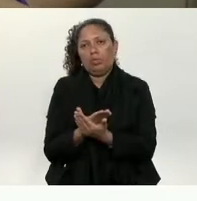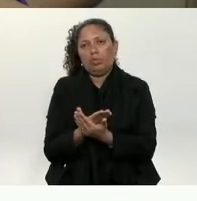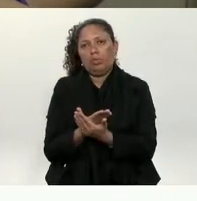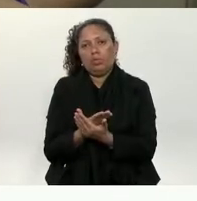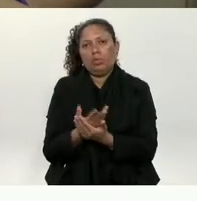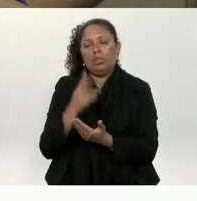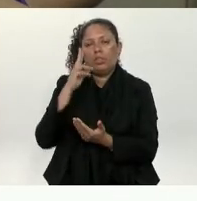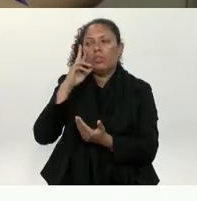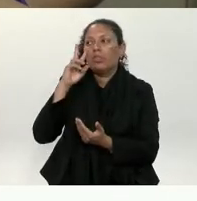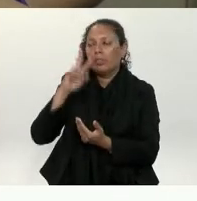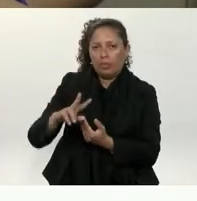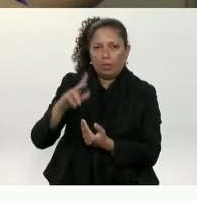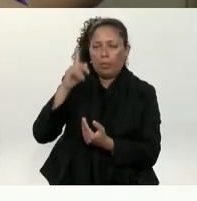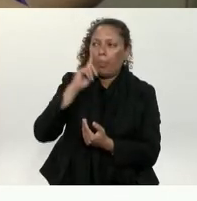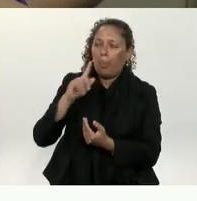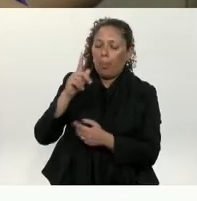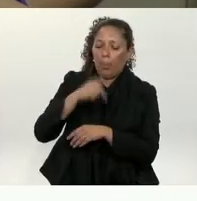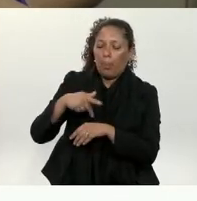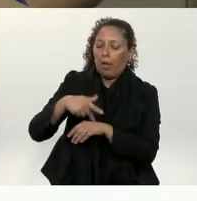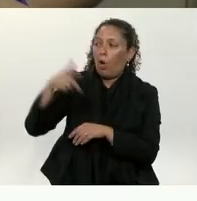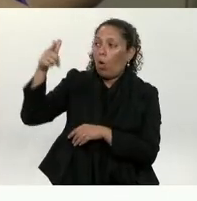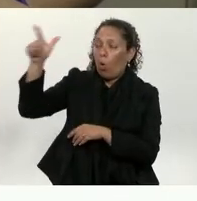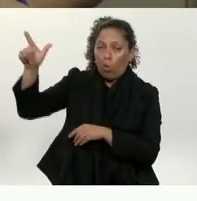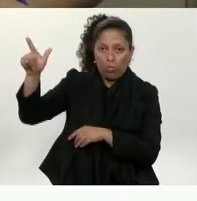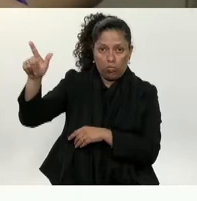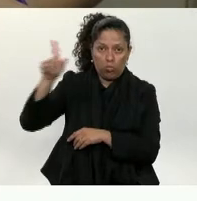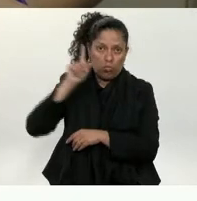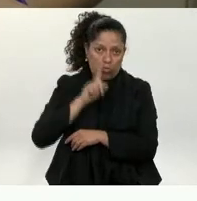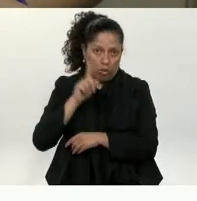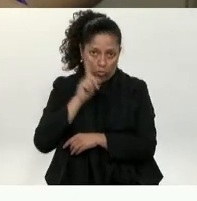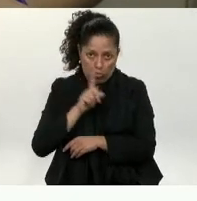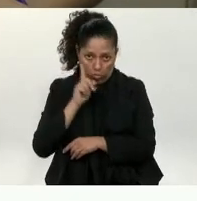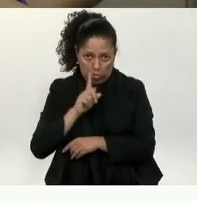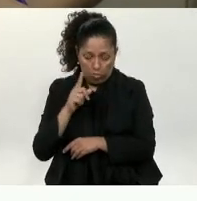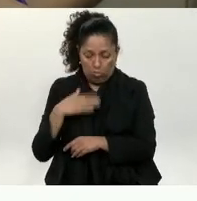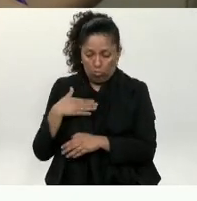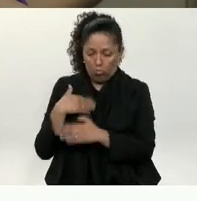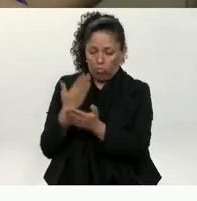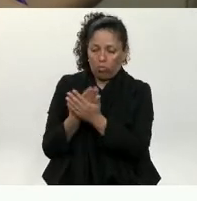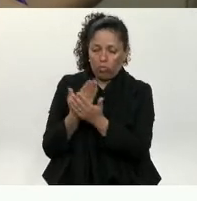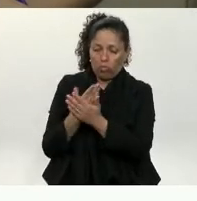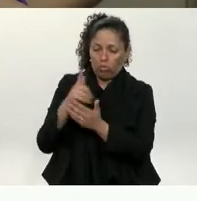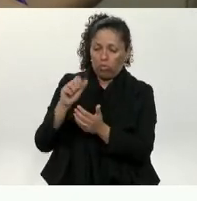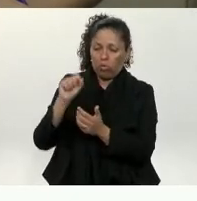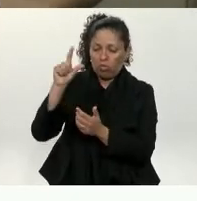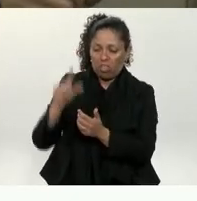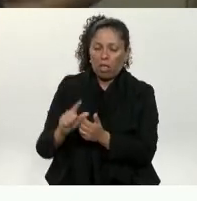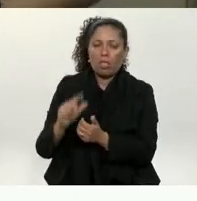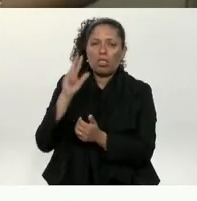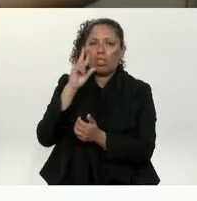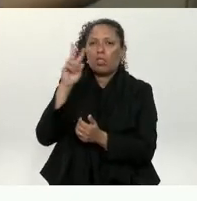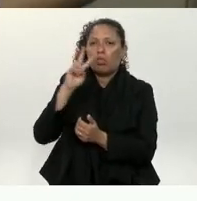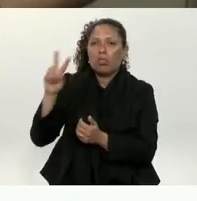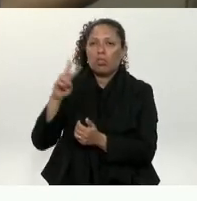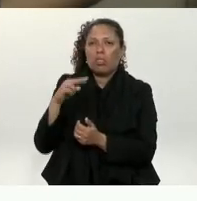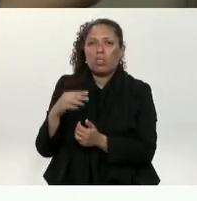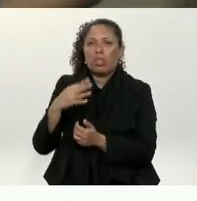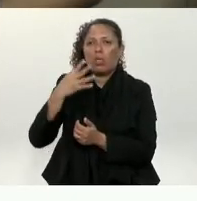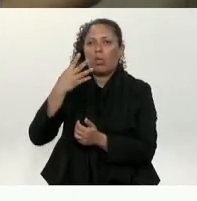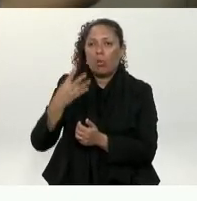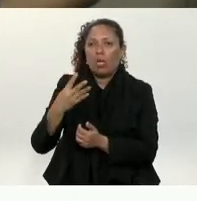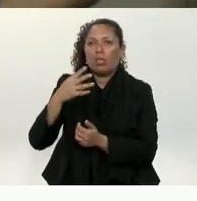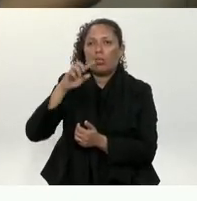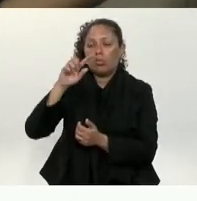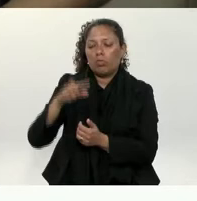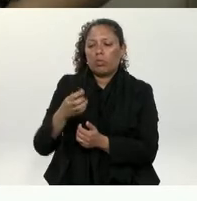Estados Unidos, ali descobrimos que nos Estados Unidos há cerca de 4 milhões e meio de milhas de